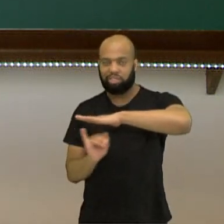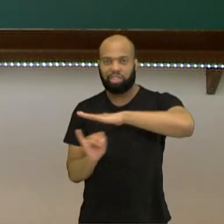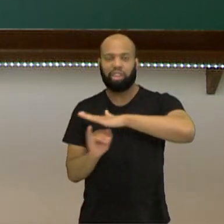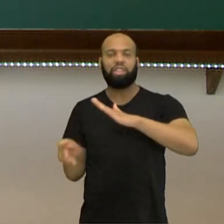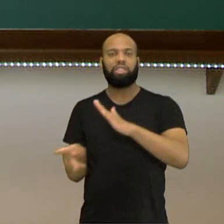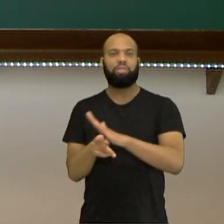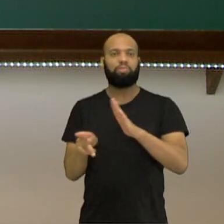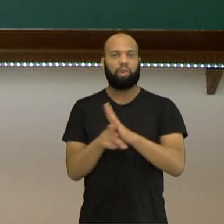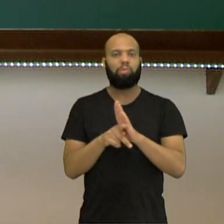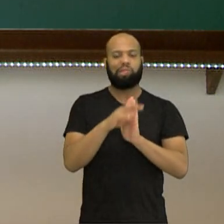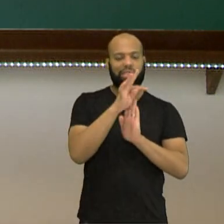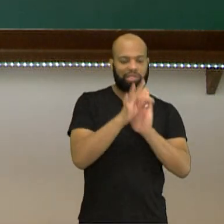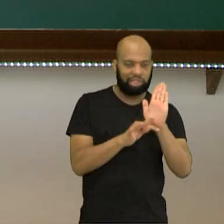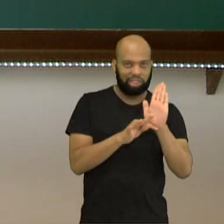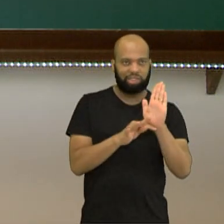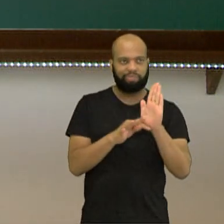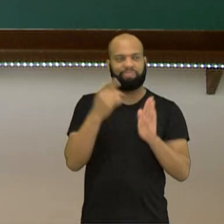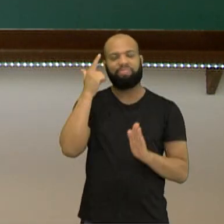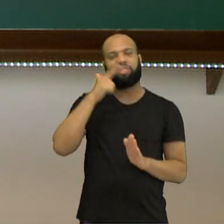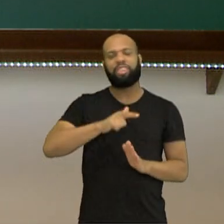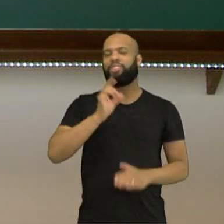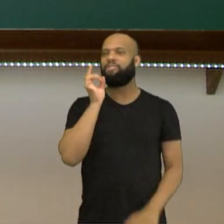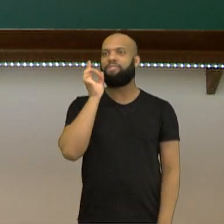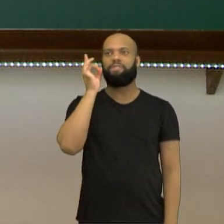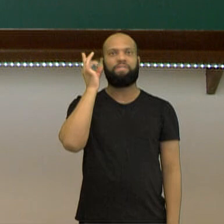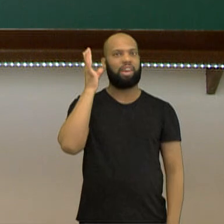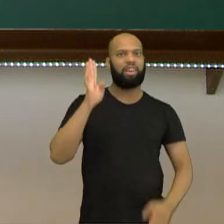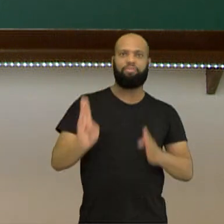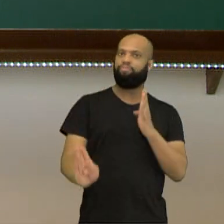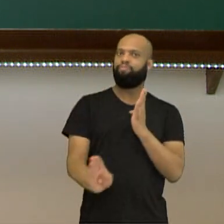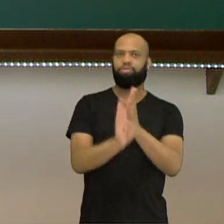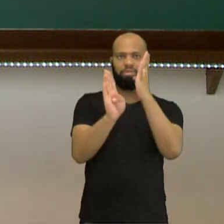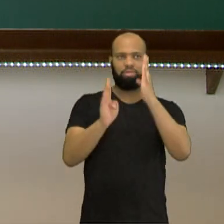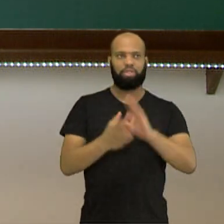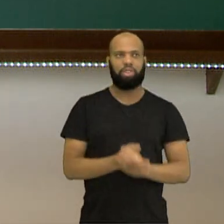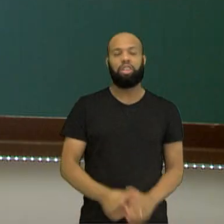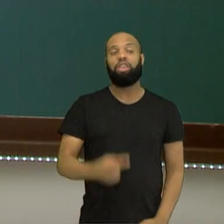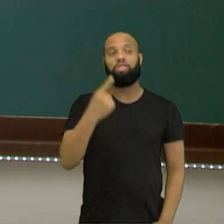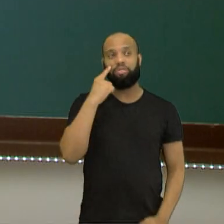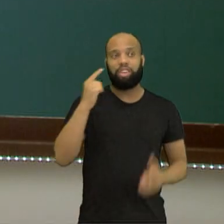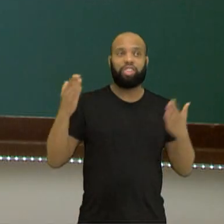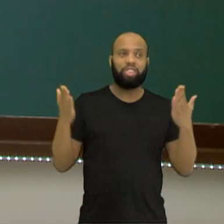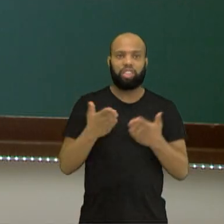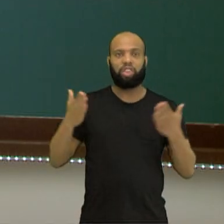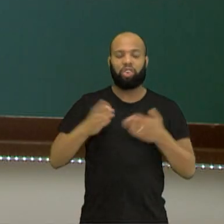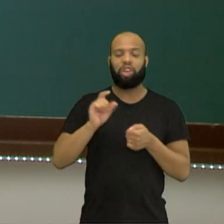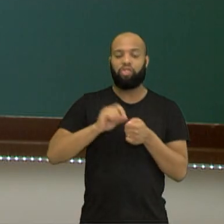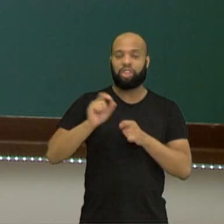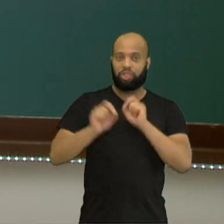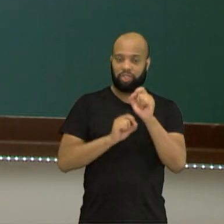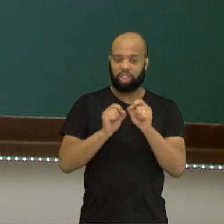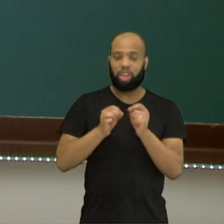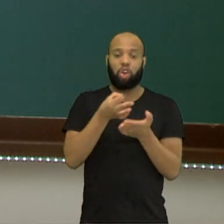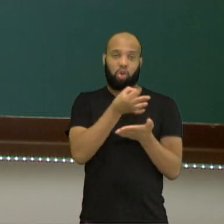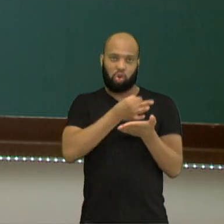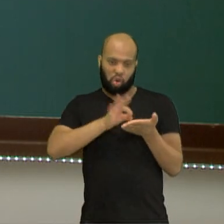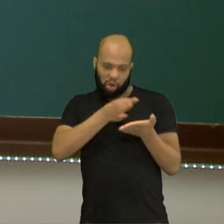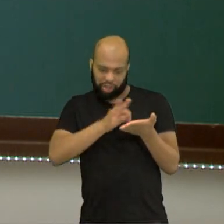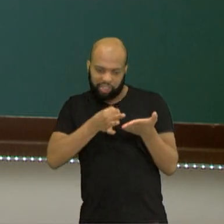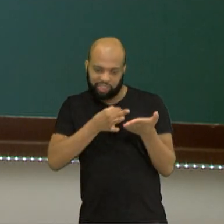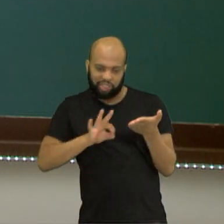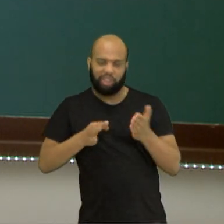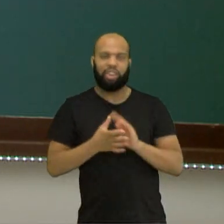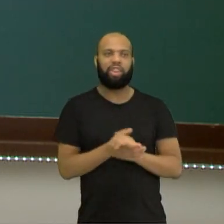trechos aqui tá muito tranquila para você, não é? Vamos agora fazer a correção? Olha